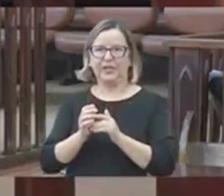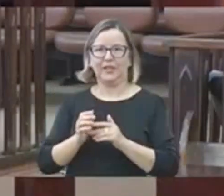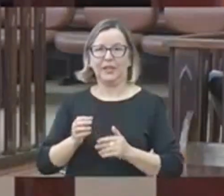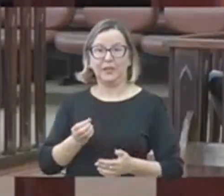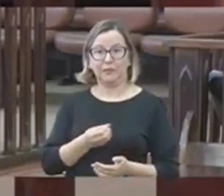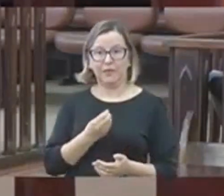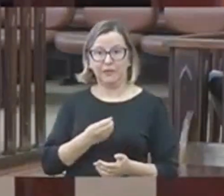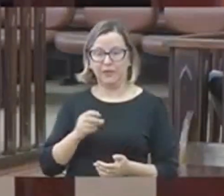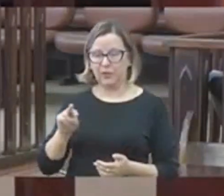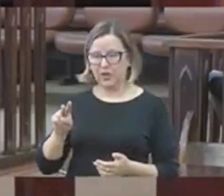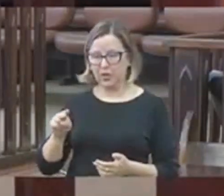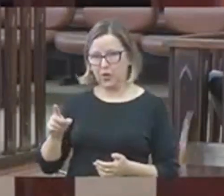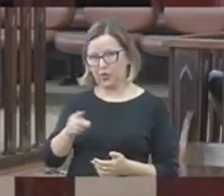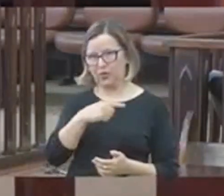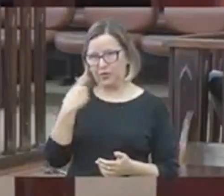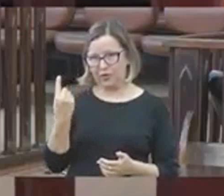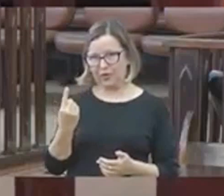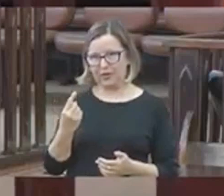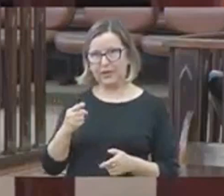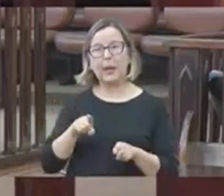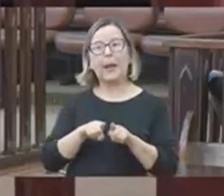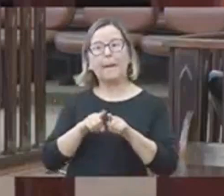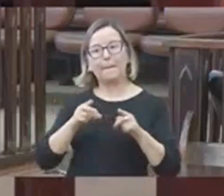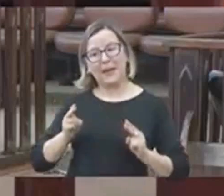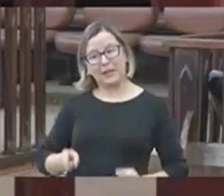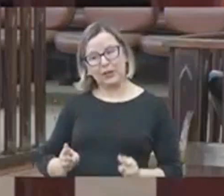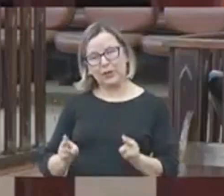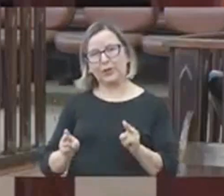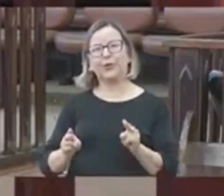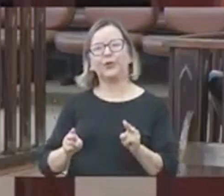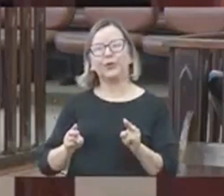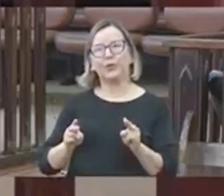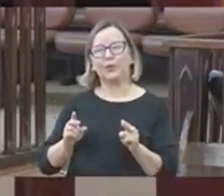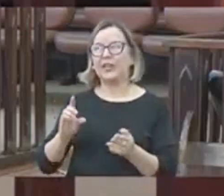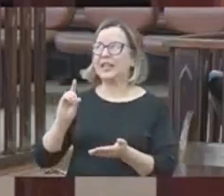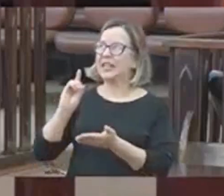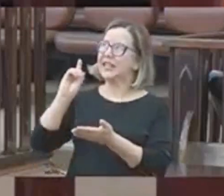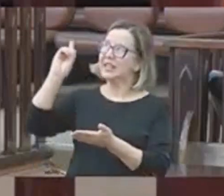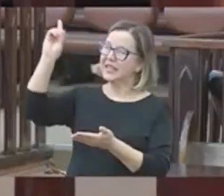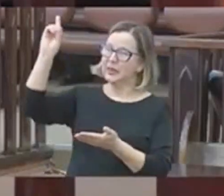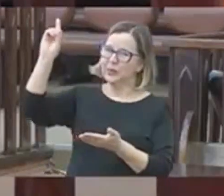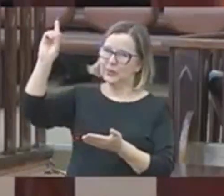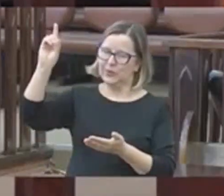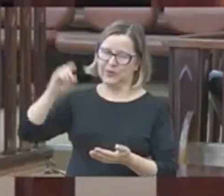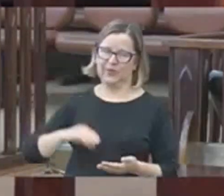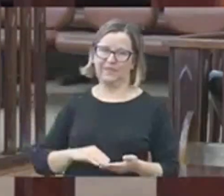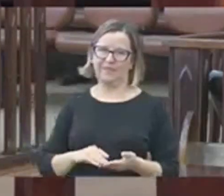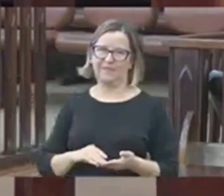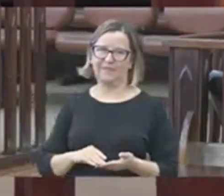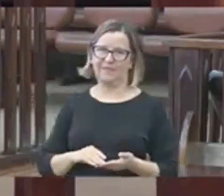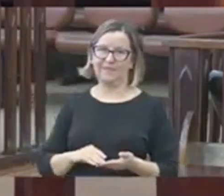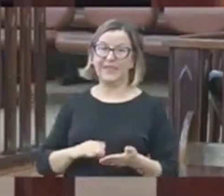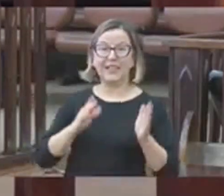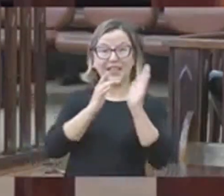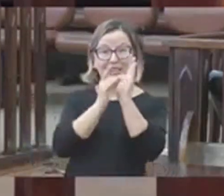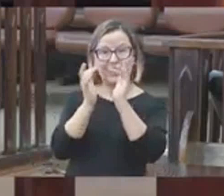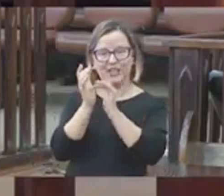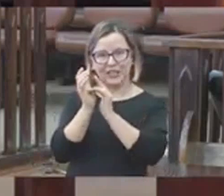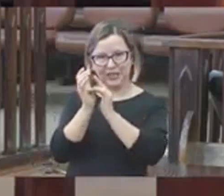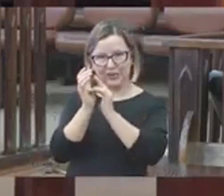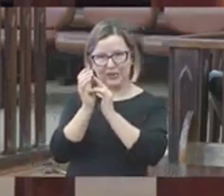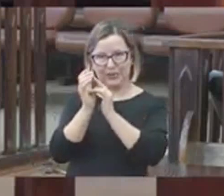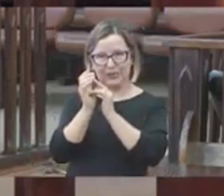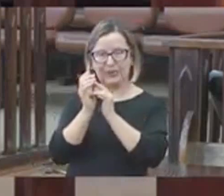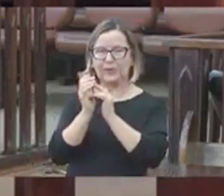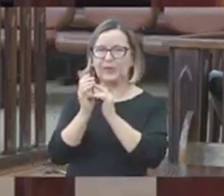mas Ele continua sendo Deus. E Ele estava lá no início, na criação do homem. Então,